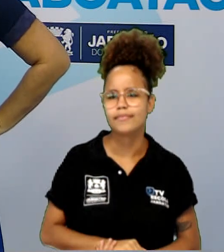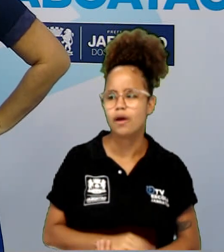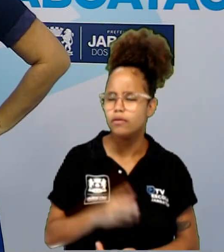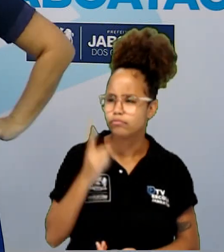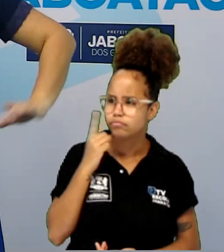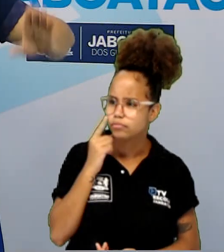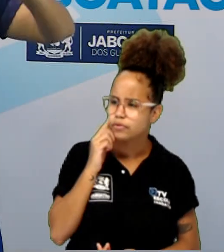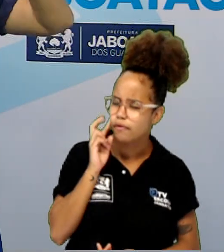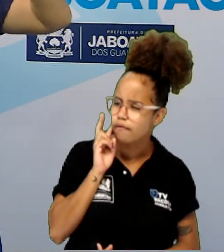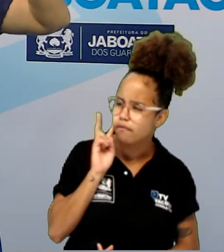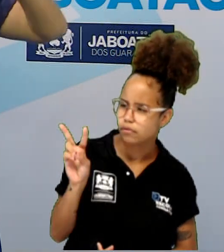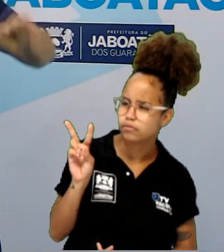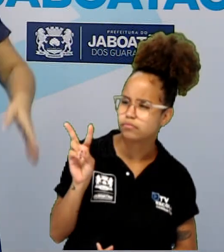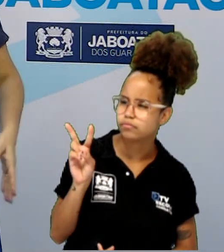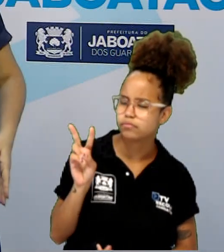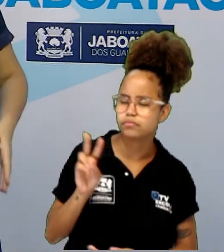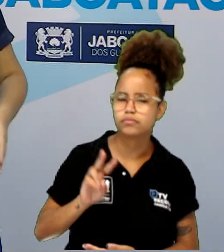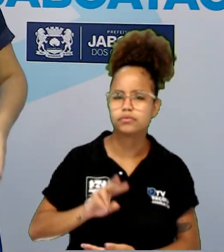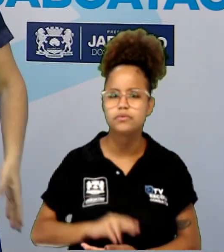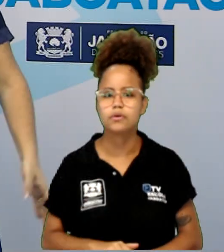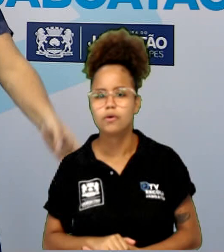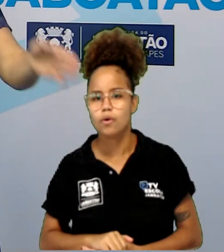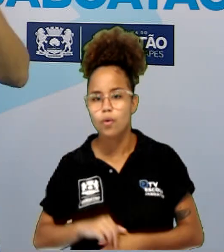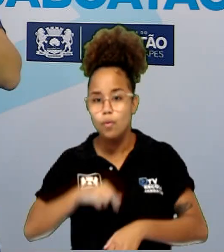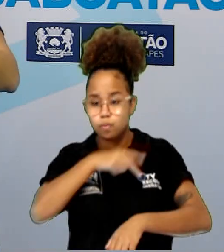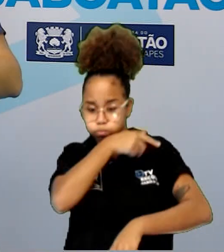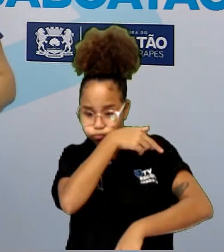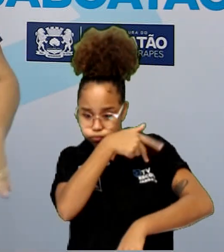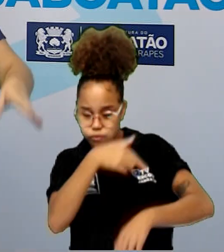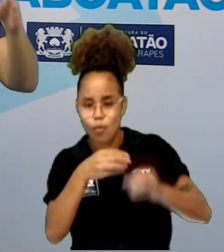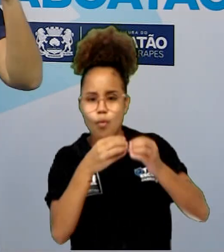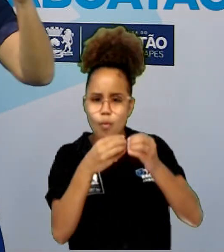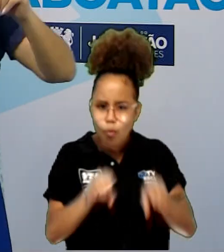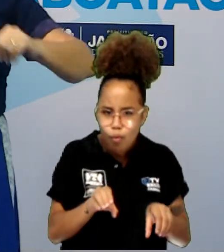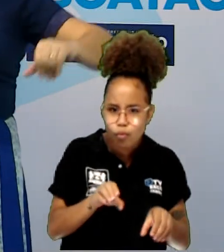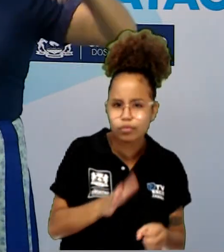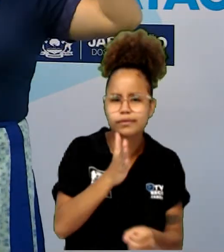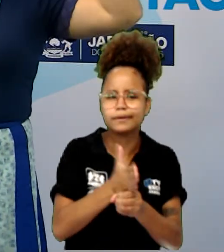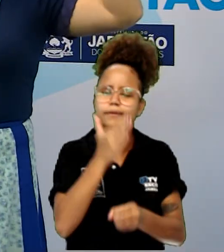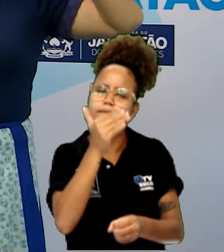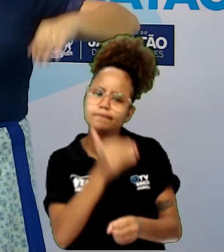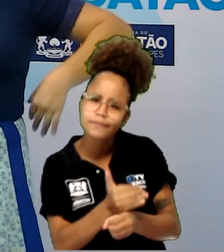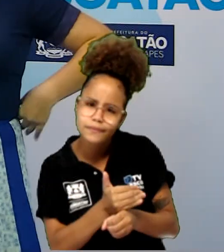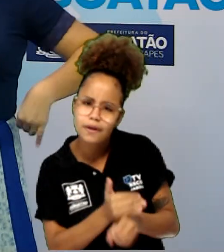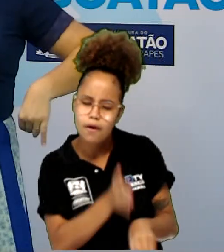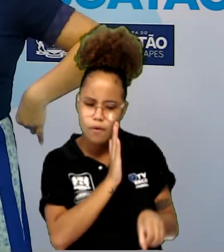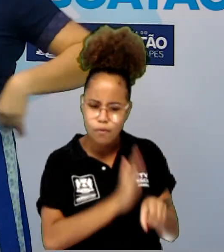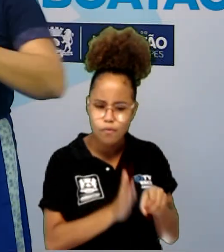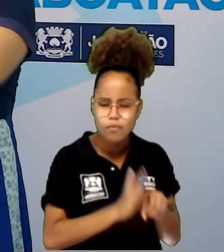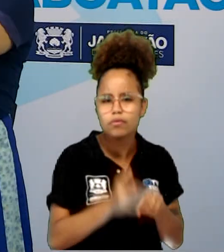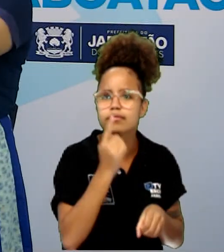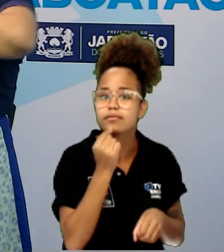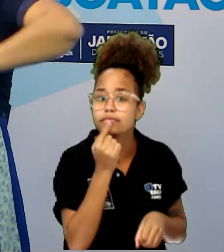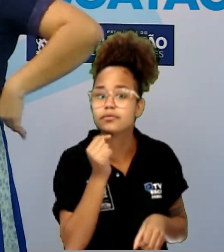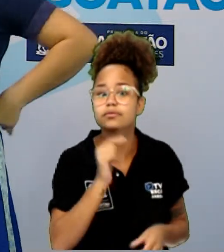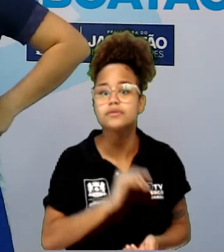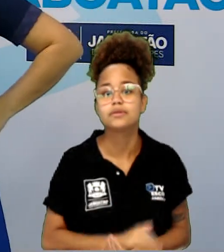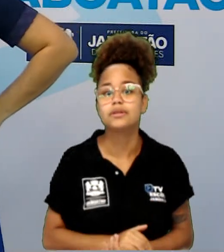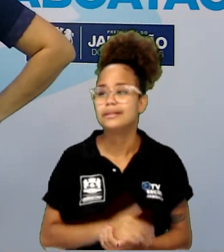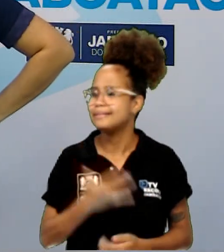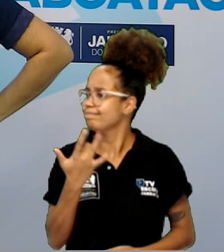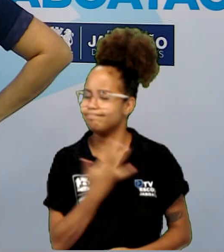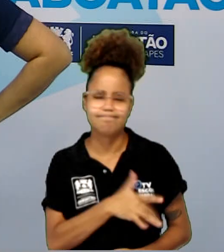olhou, viu em disparada descendo o ovo, as batatas e tomate. Avelino,